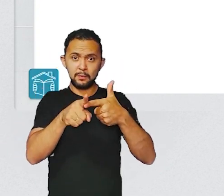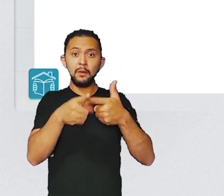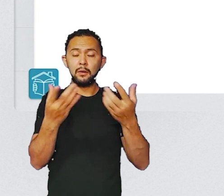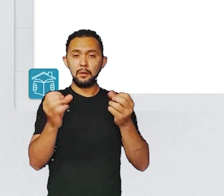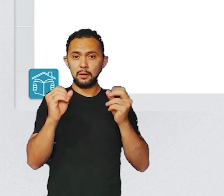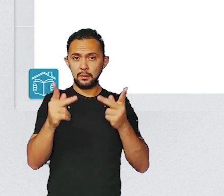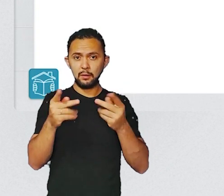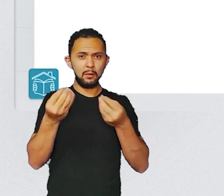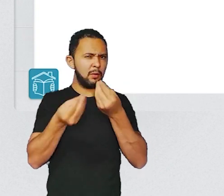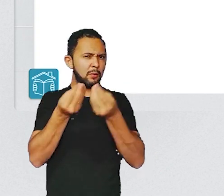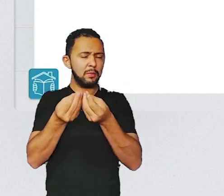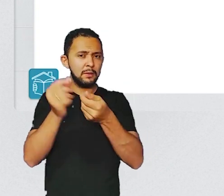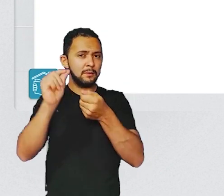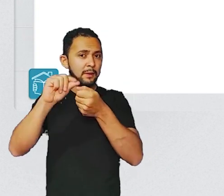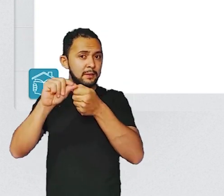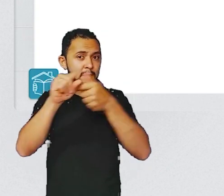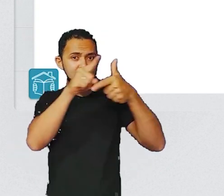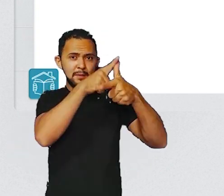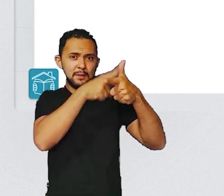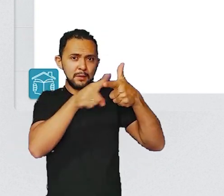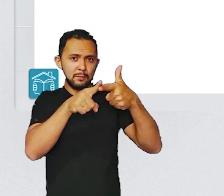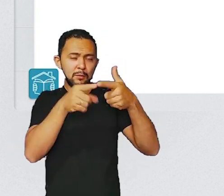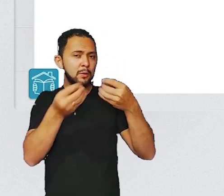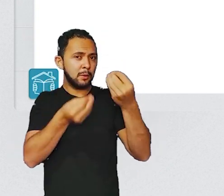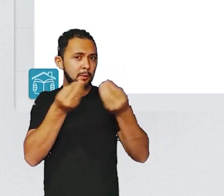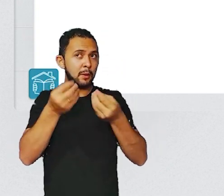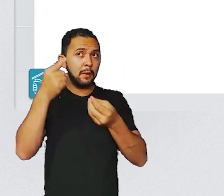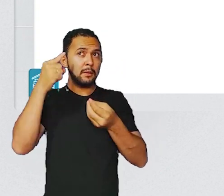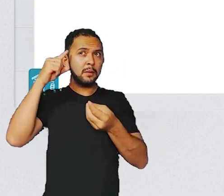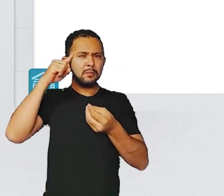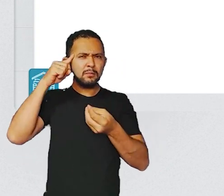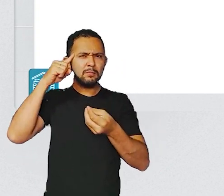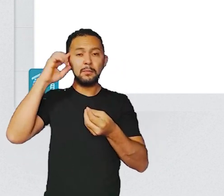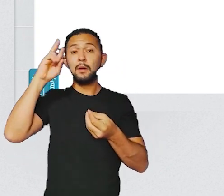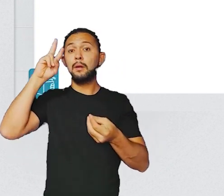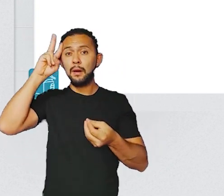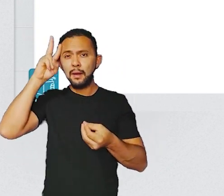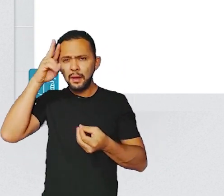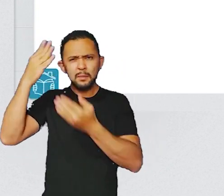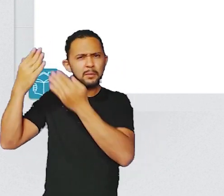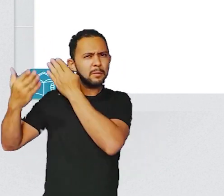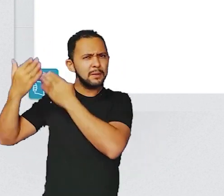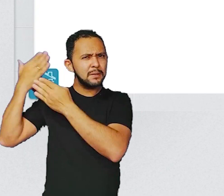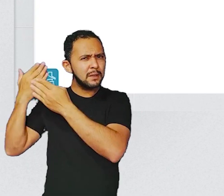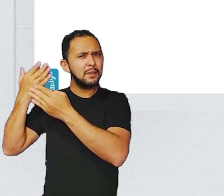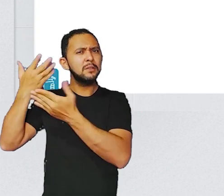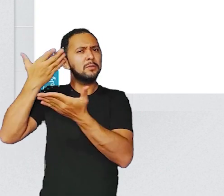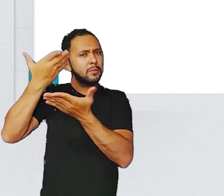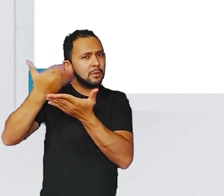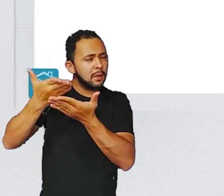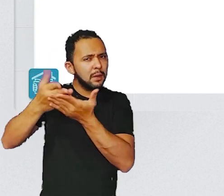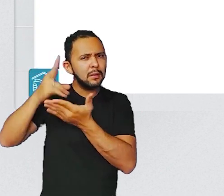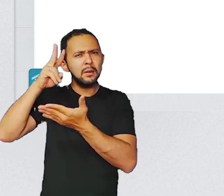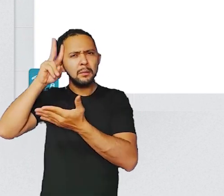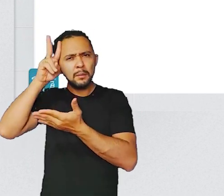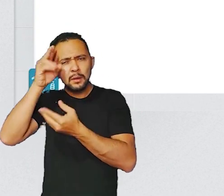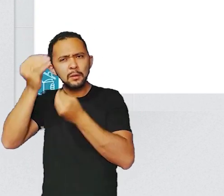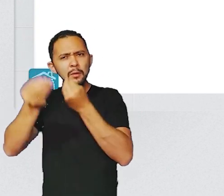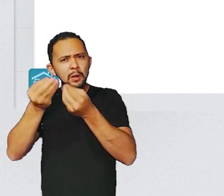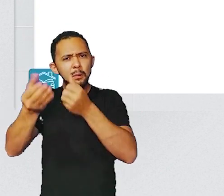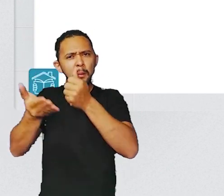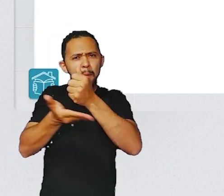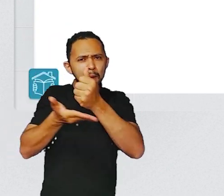bem? E como é que a gente faz essa divisão? Vocês lembram? Lembra da primeira aula que nós revisamos divisão, revisamos as operações